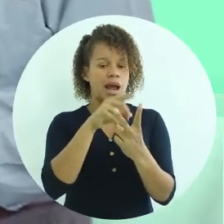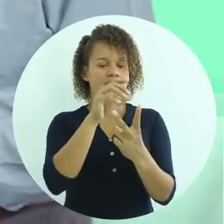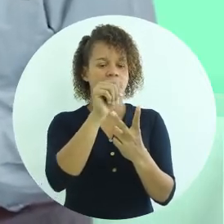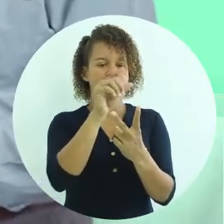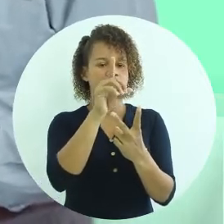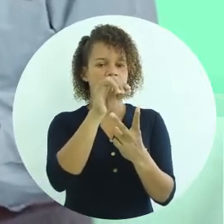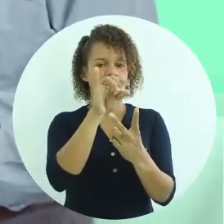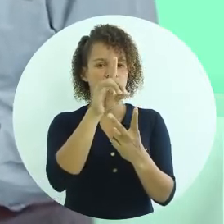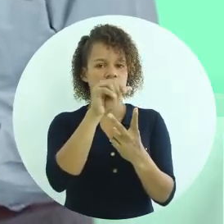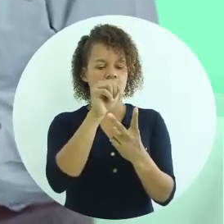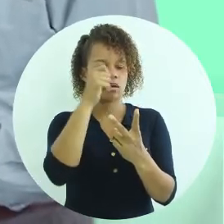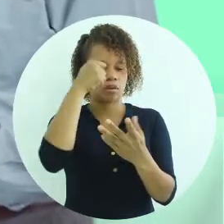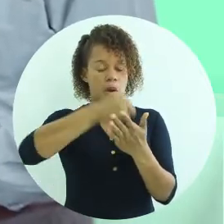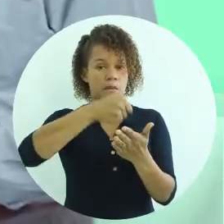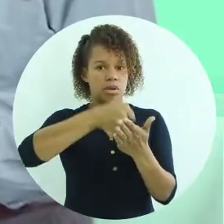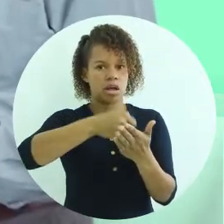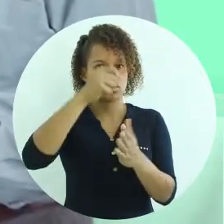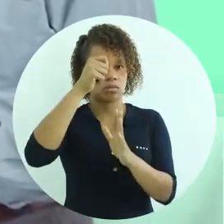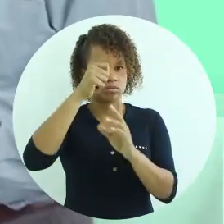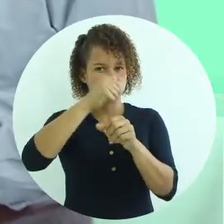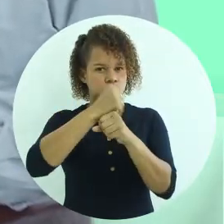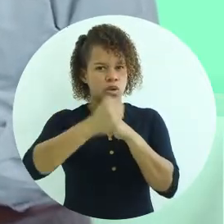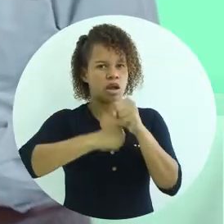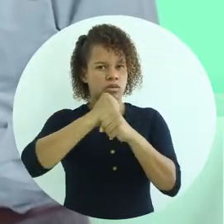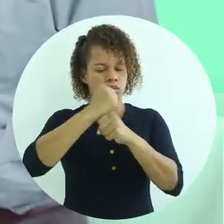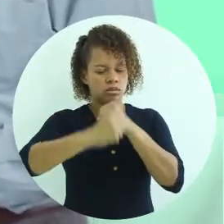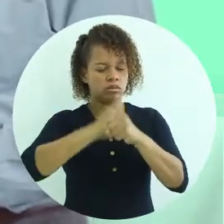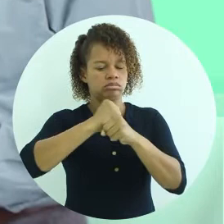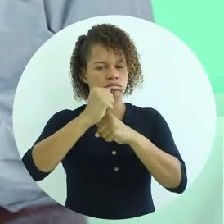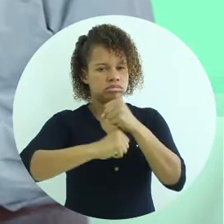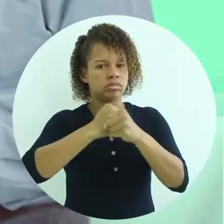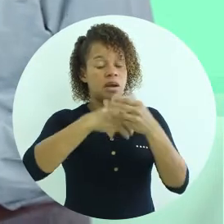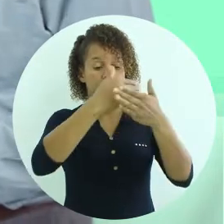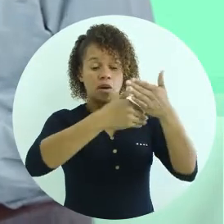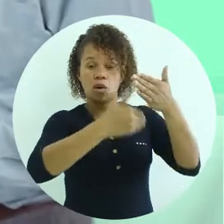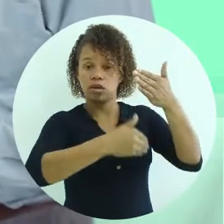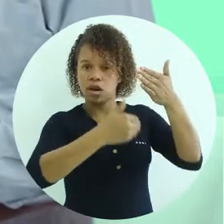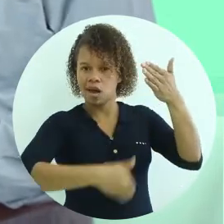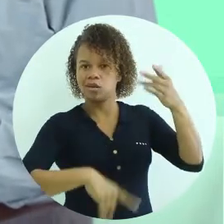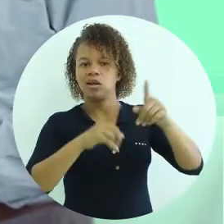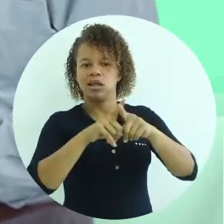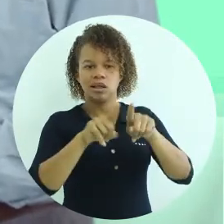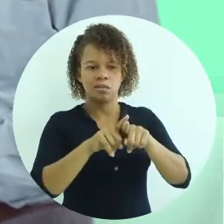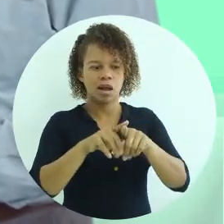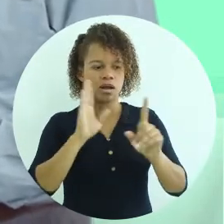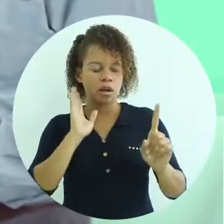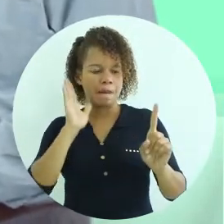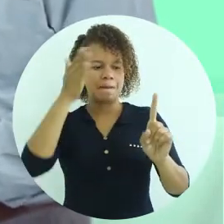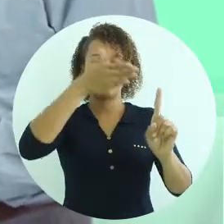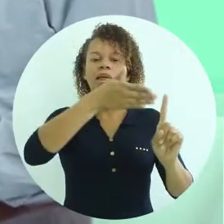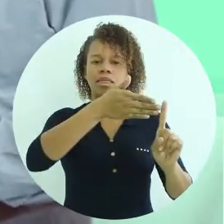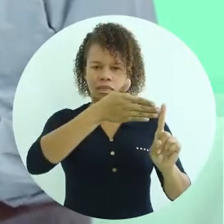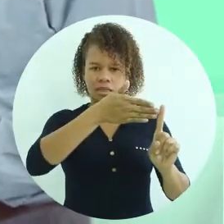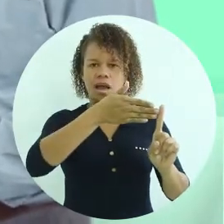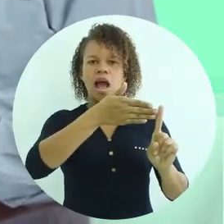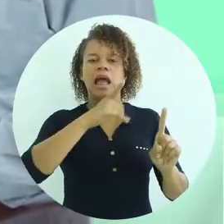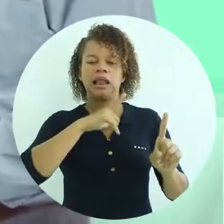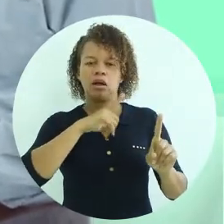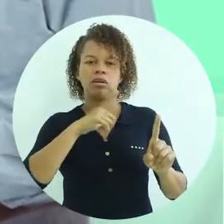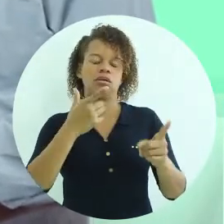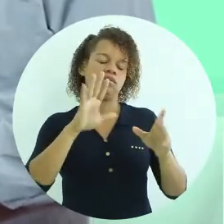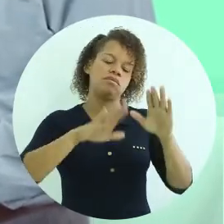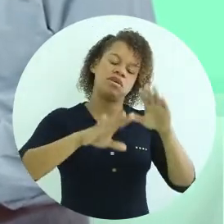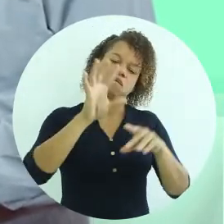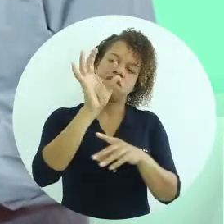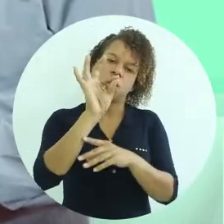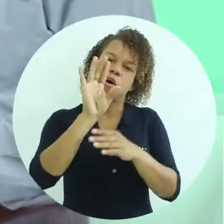uma obrigação anual, né, por conta até do contrato, de atingir uma meta. Então, eu tenho ali que chegar no valor mínimo,